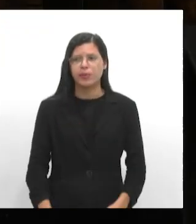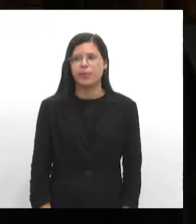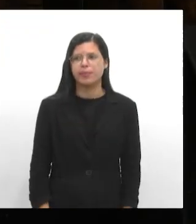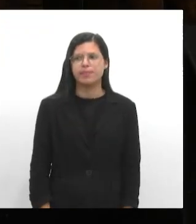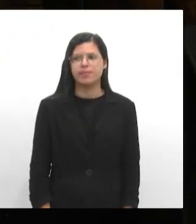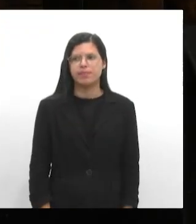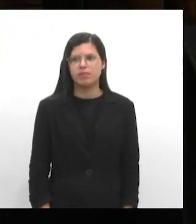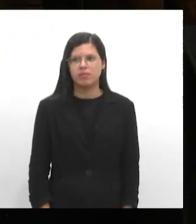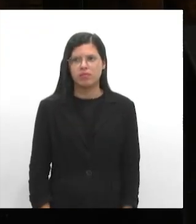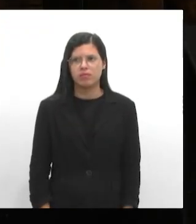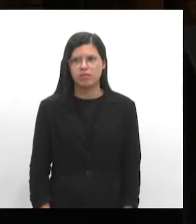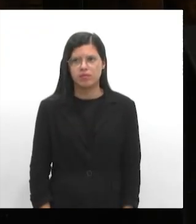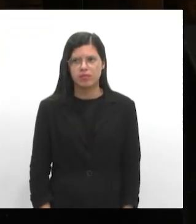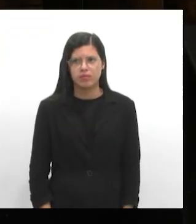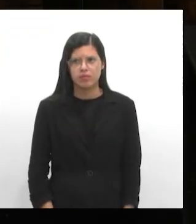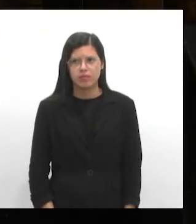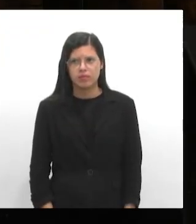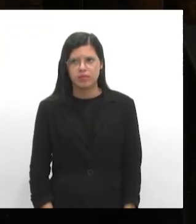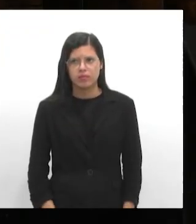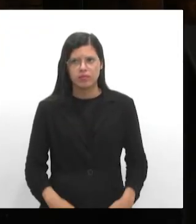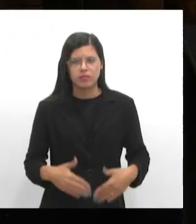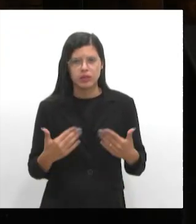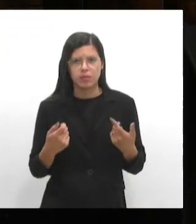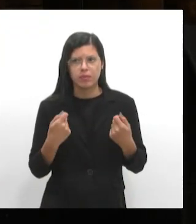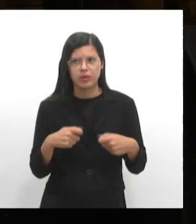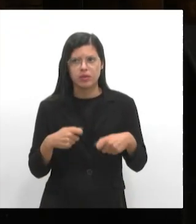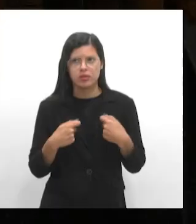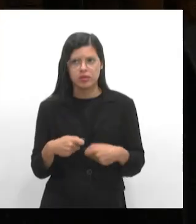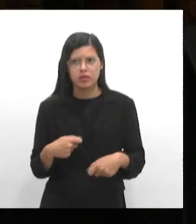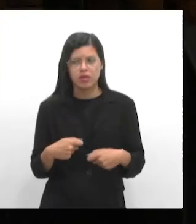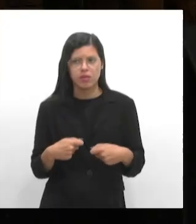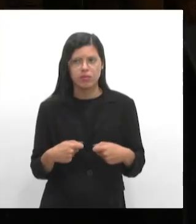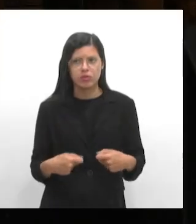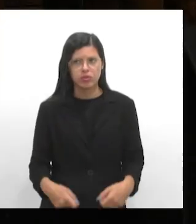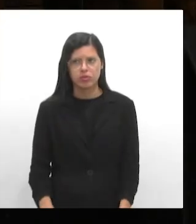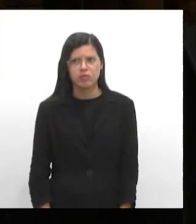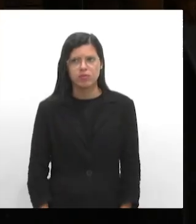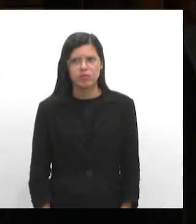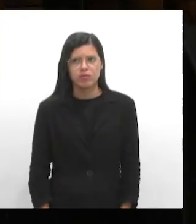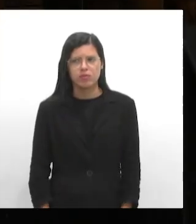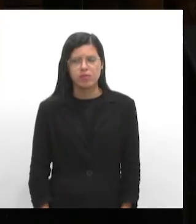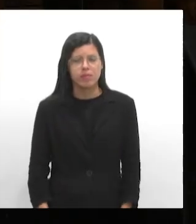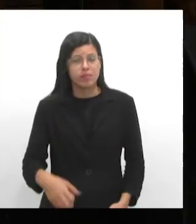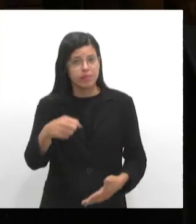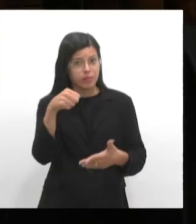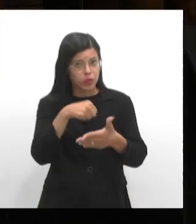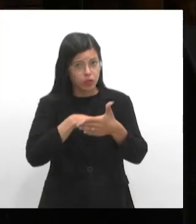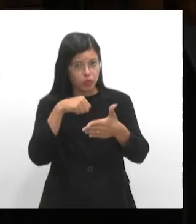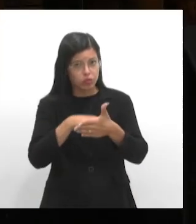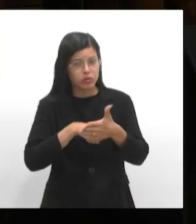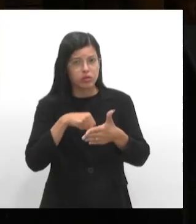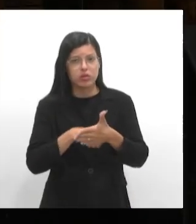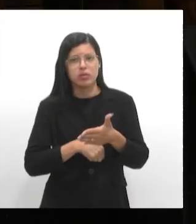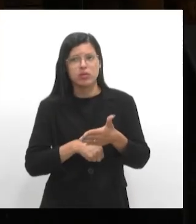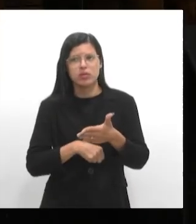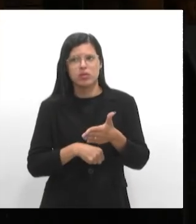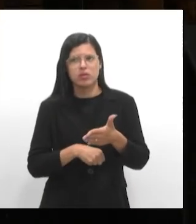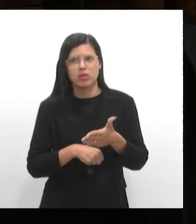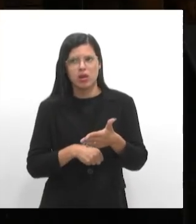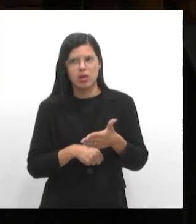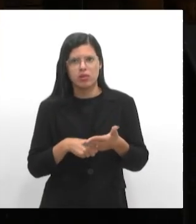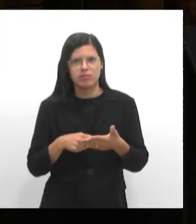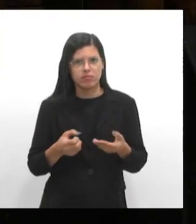Então, temos que, de todos os modos, lutar para que esses